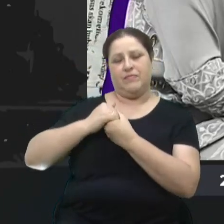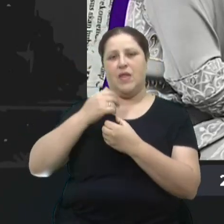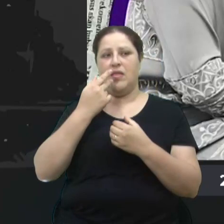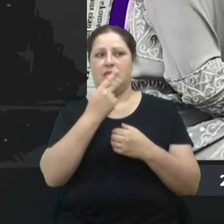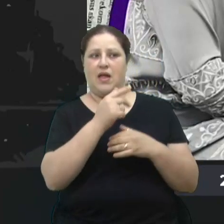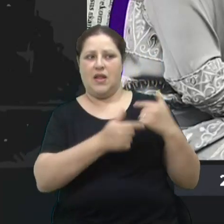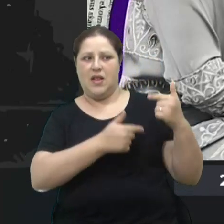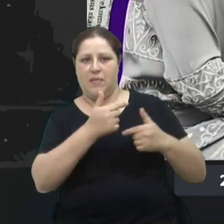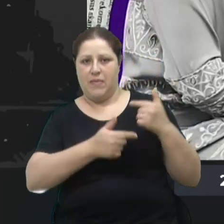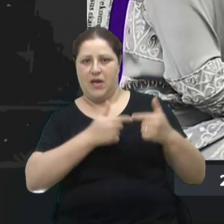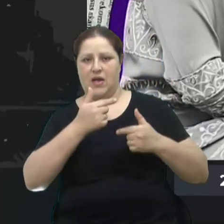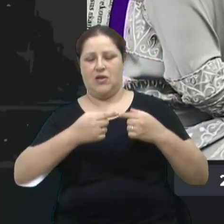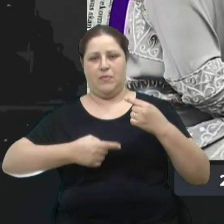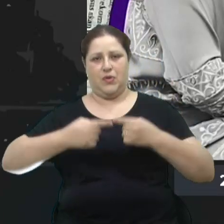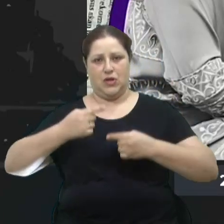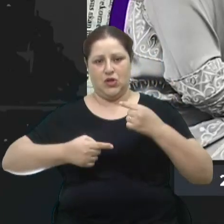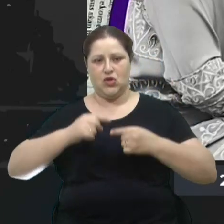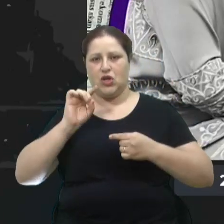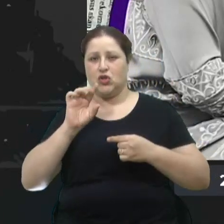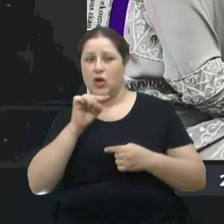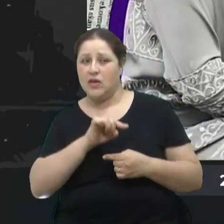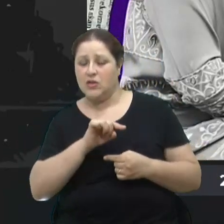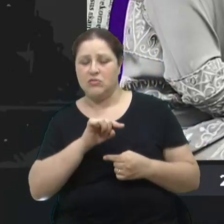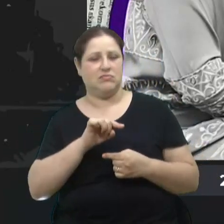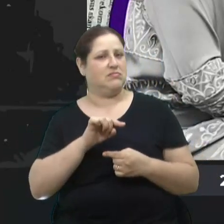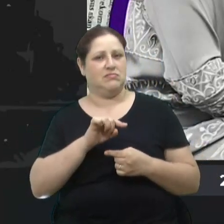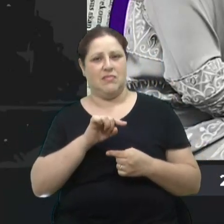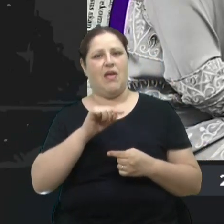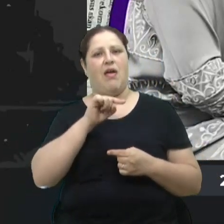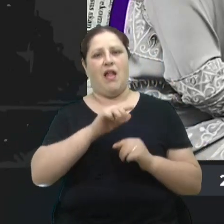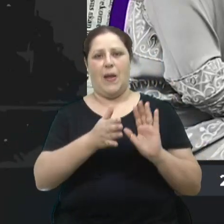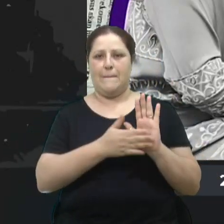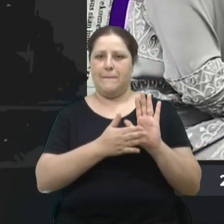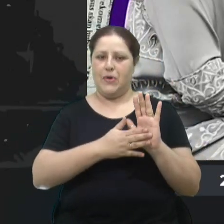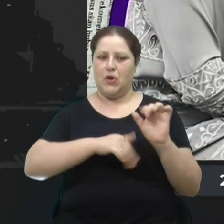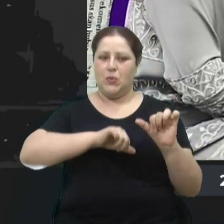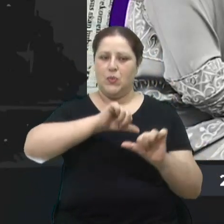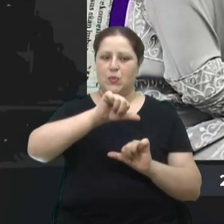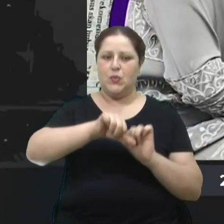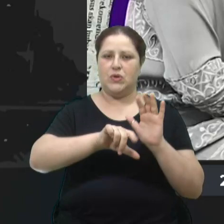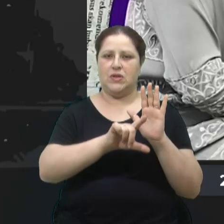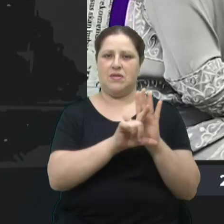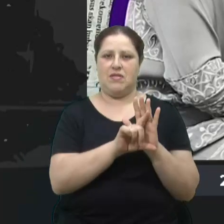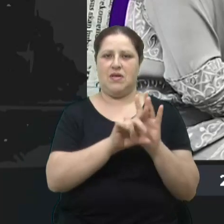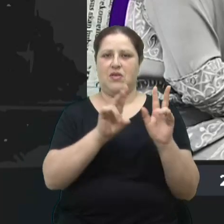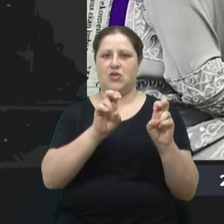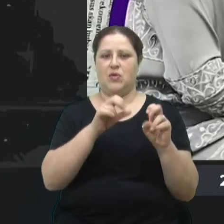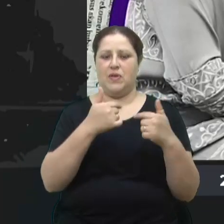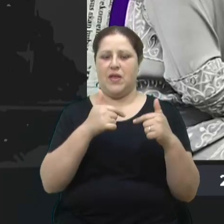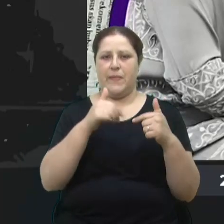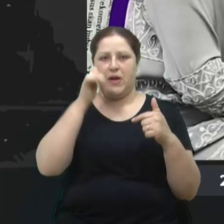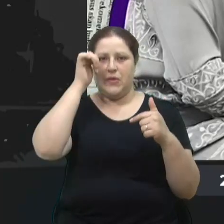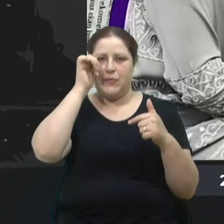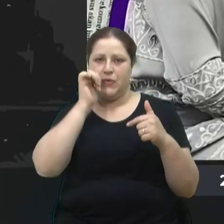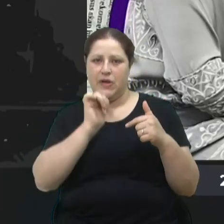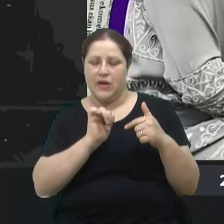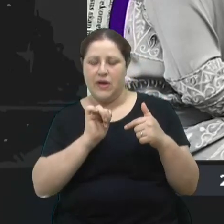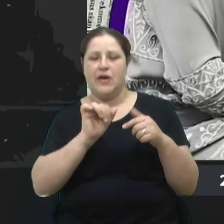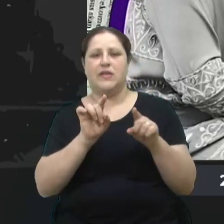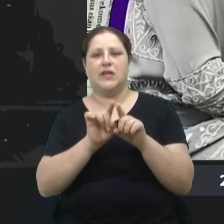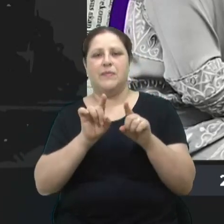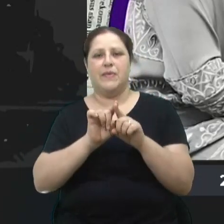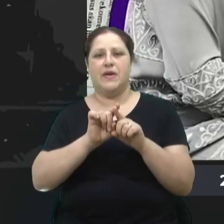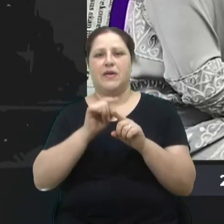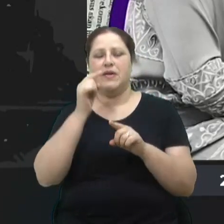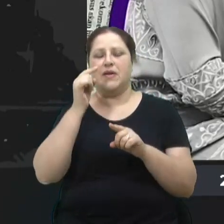limitou apenas a isso. Ela propôs mudança na legislação referente ao trabalho das mulheres e do